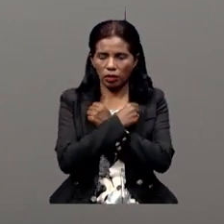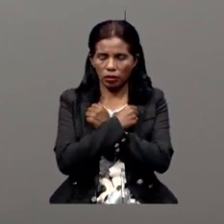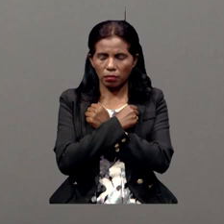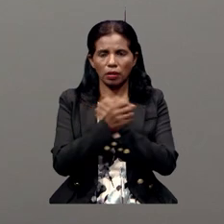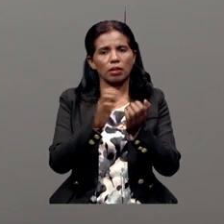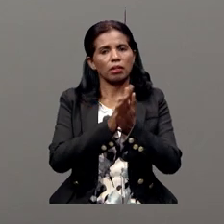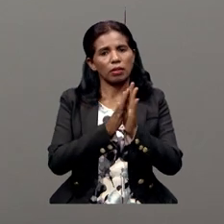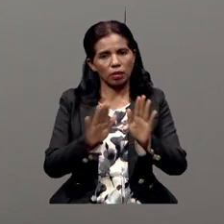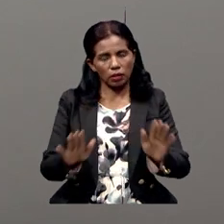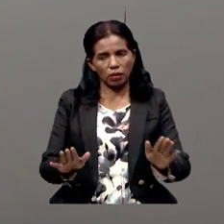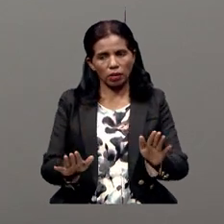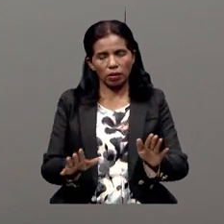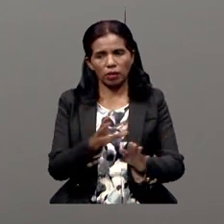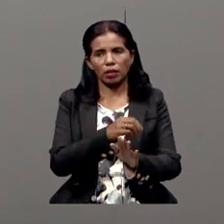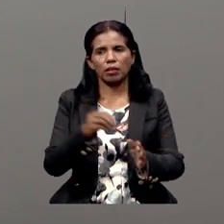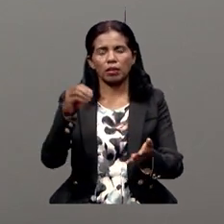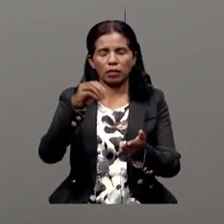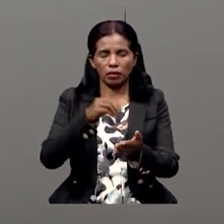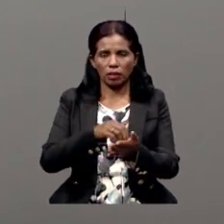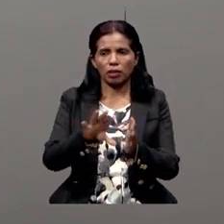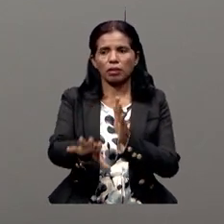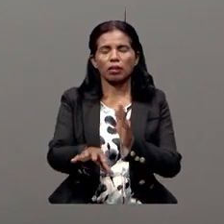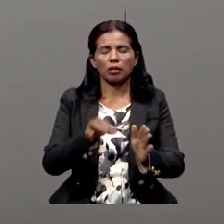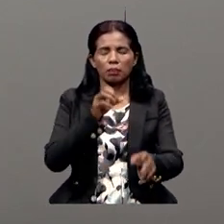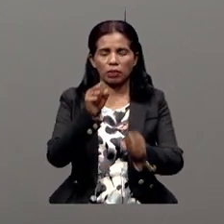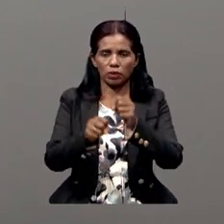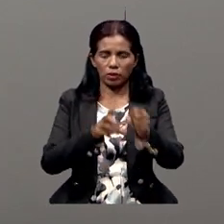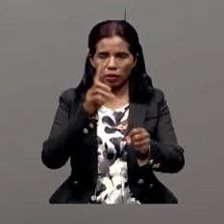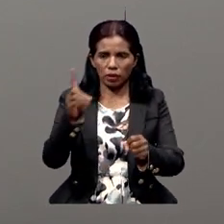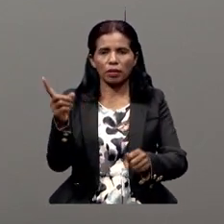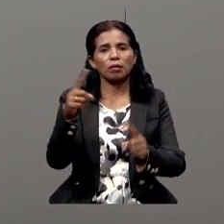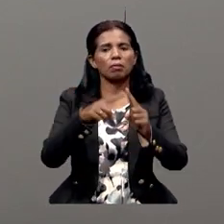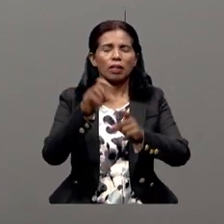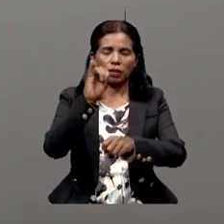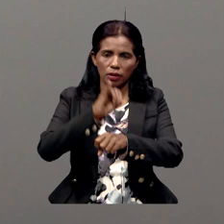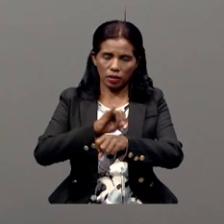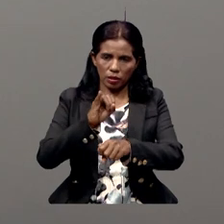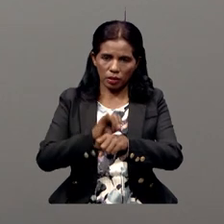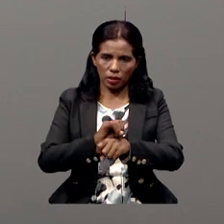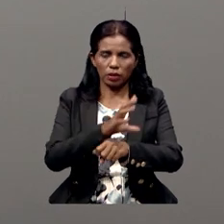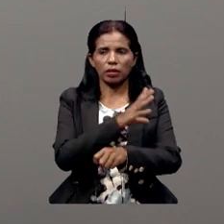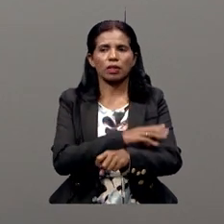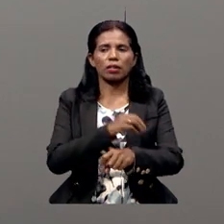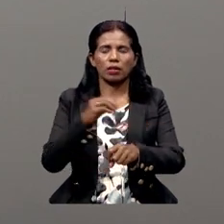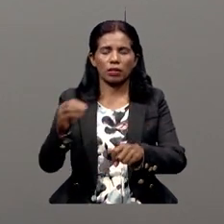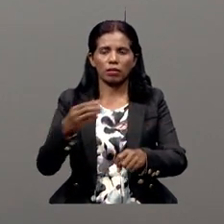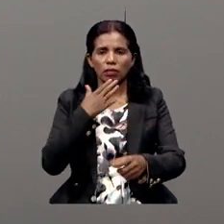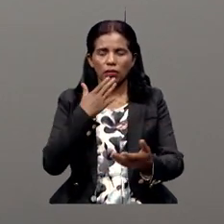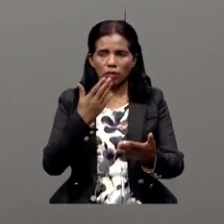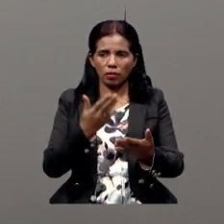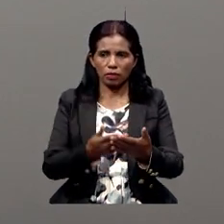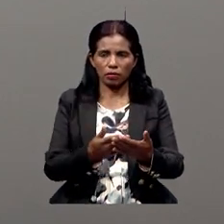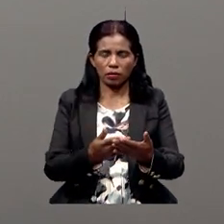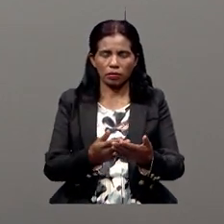paz. Sinta-se acolhidos pela sociedade, pela igreja e assim caminhem junto com